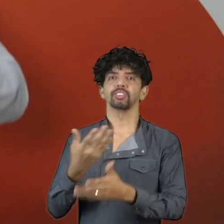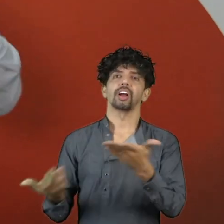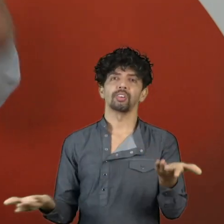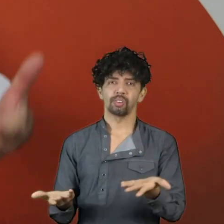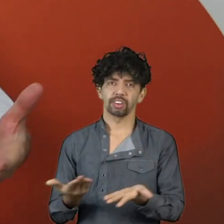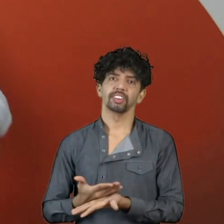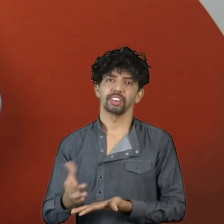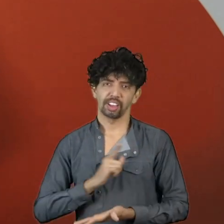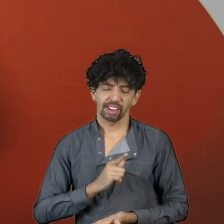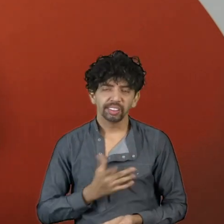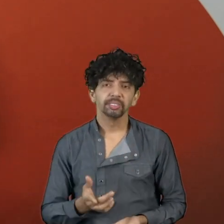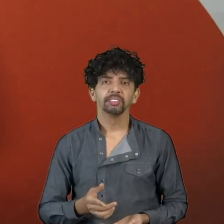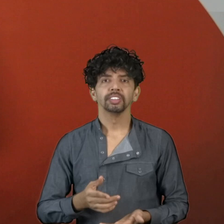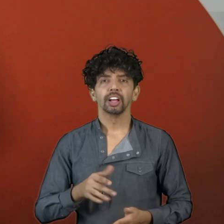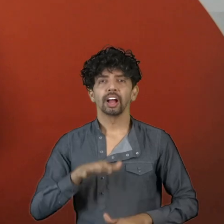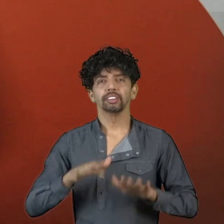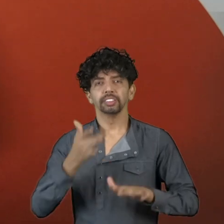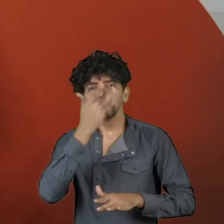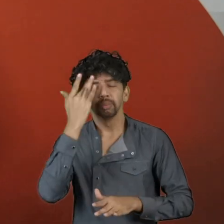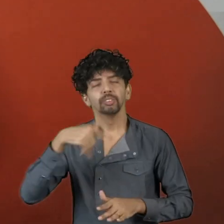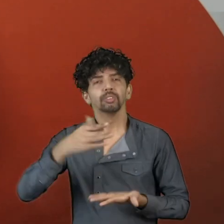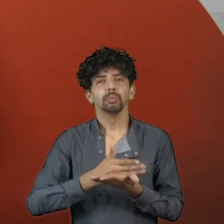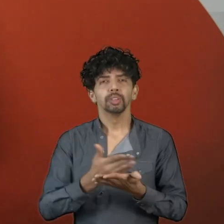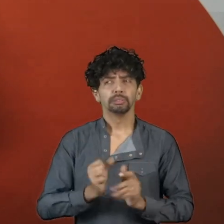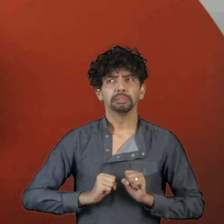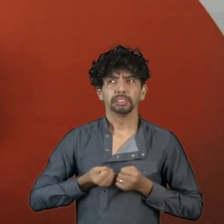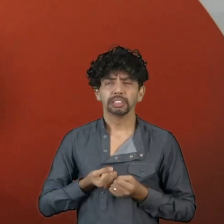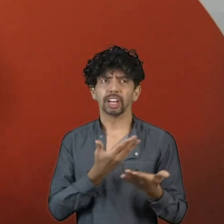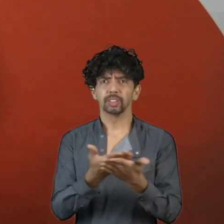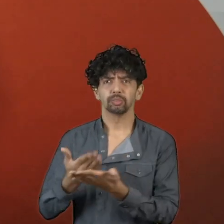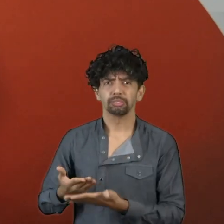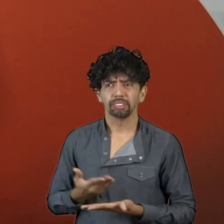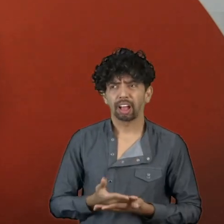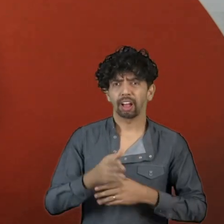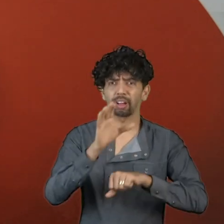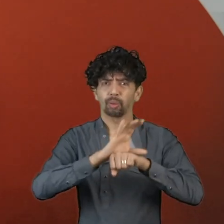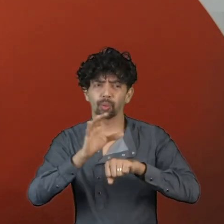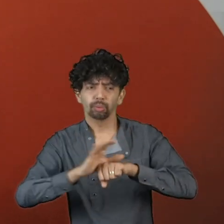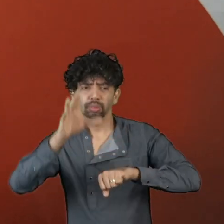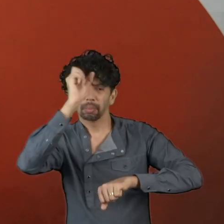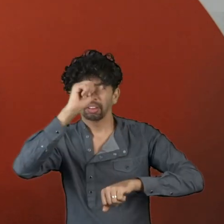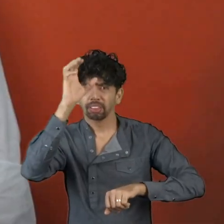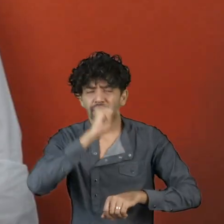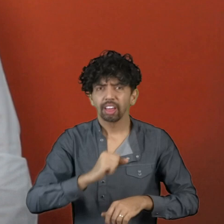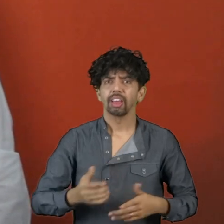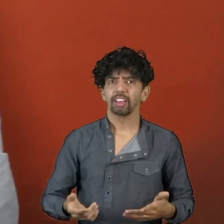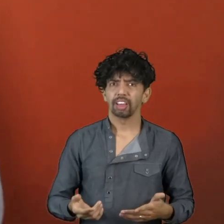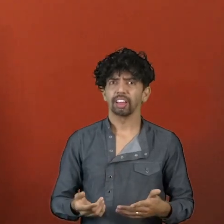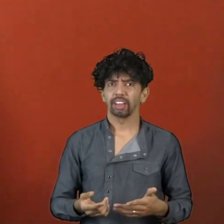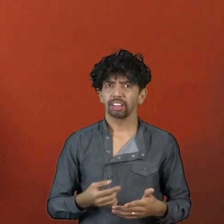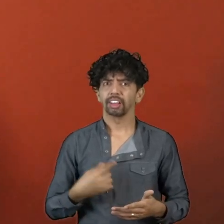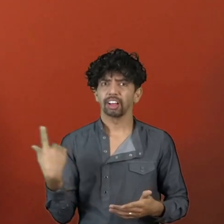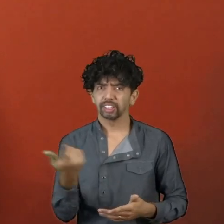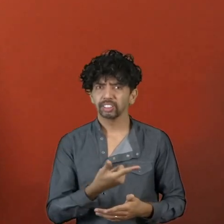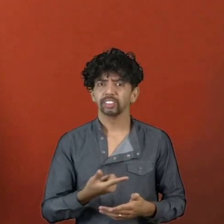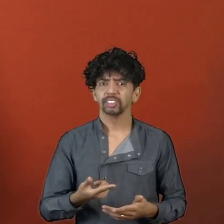educação, capacitação profissional. Olha só como a gente é movido a crises. Isso não é diferente da